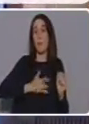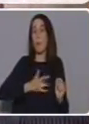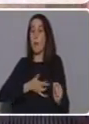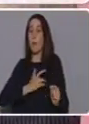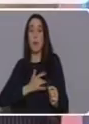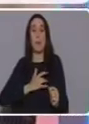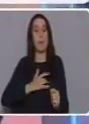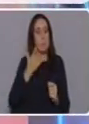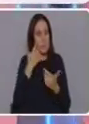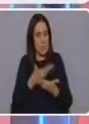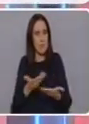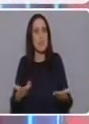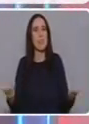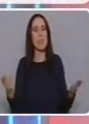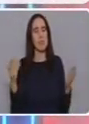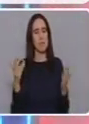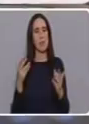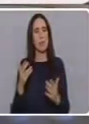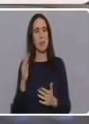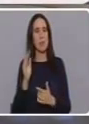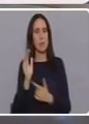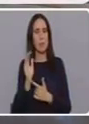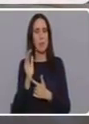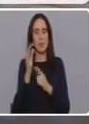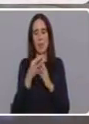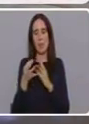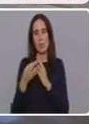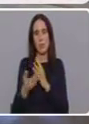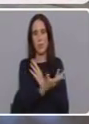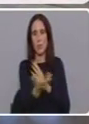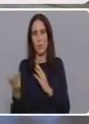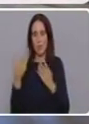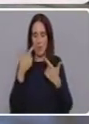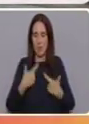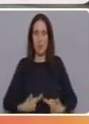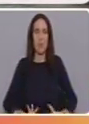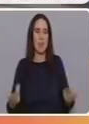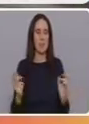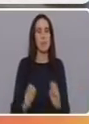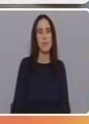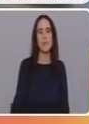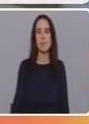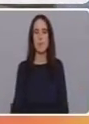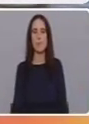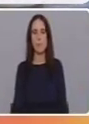amor, amor, amor, amor presente em cada espiga desfolhada.